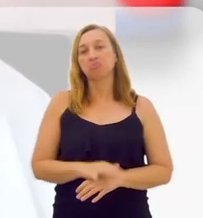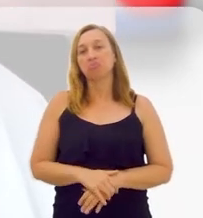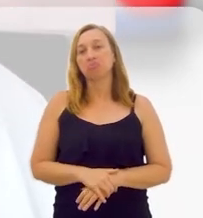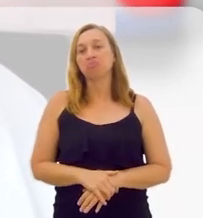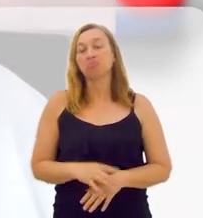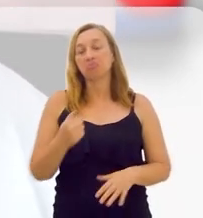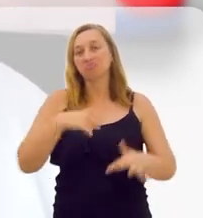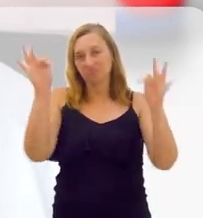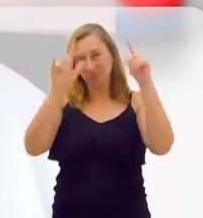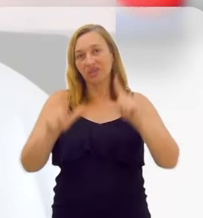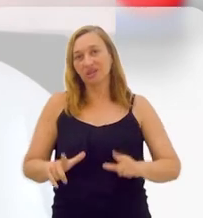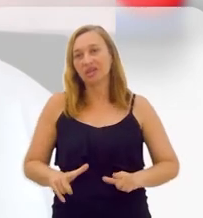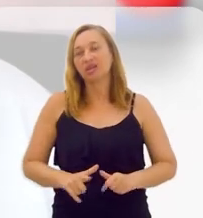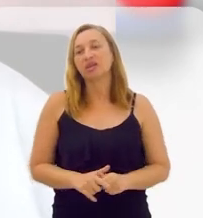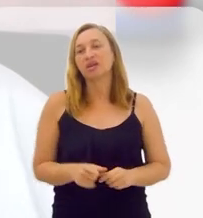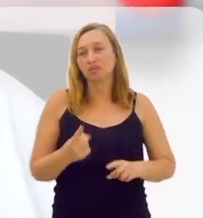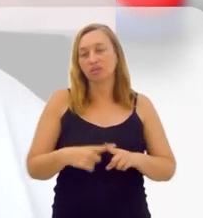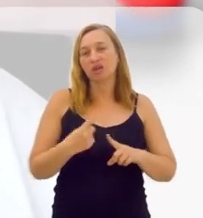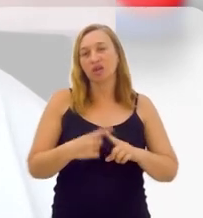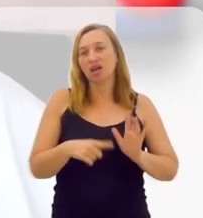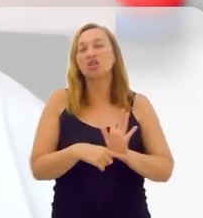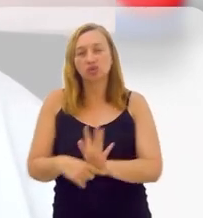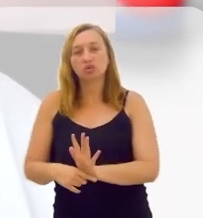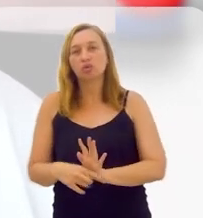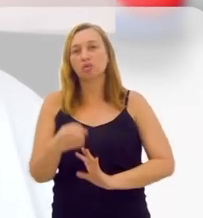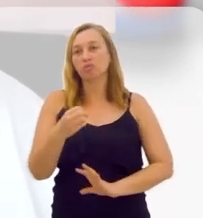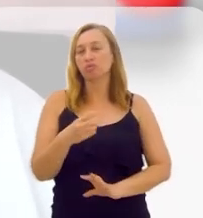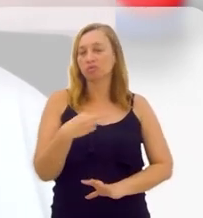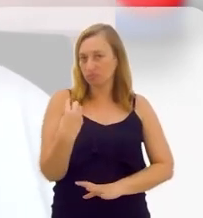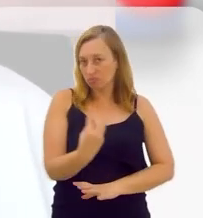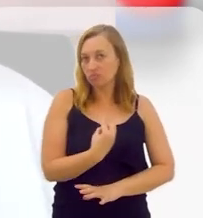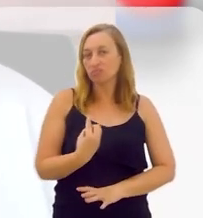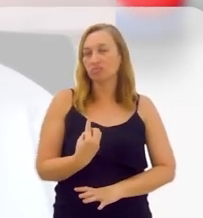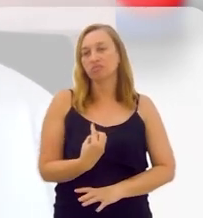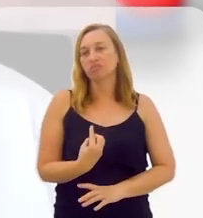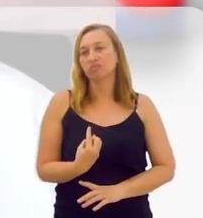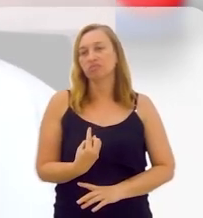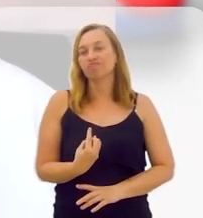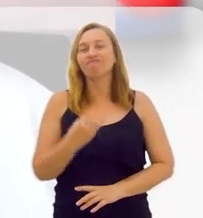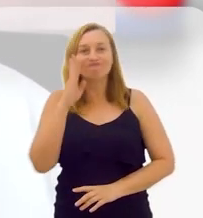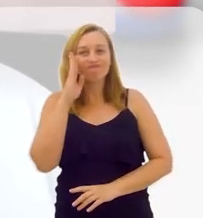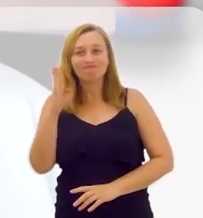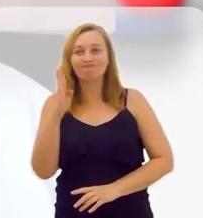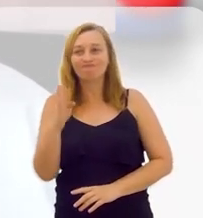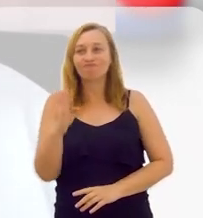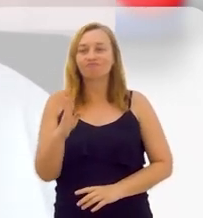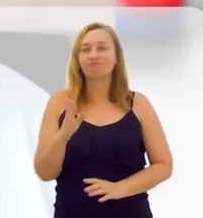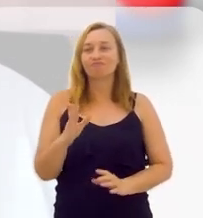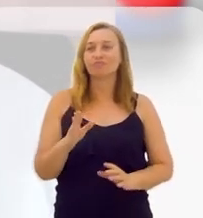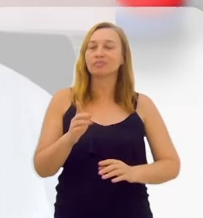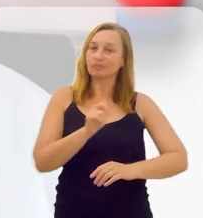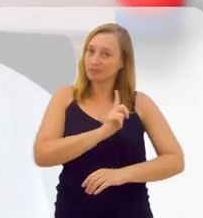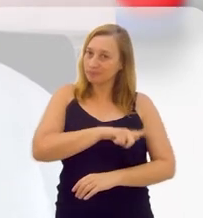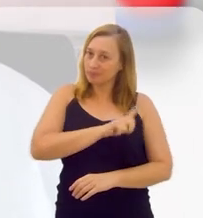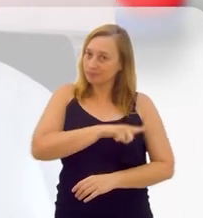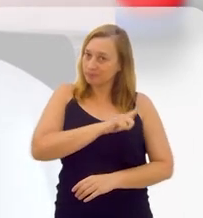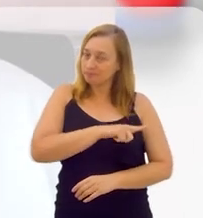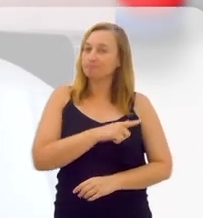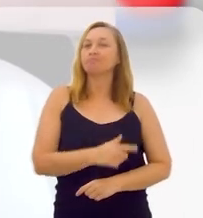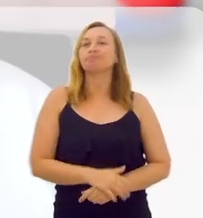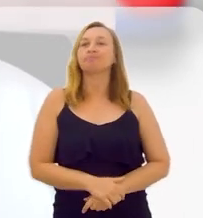café. A gente está bem feliz porque tem ajudado bastante para a gente, principalmente a parte de